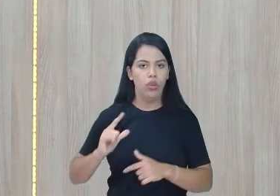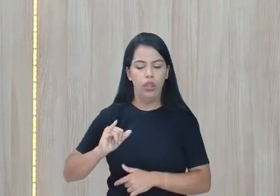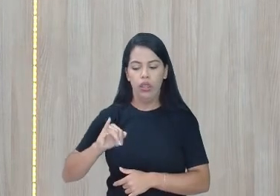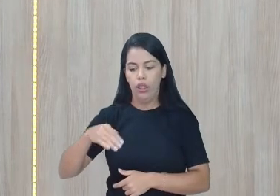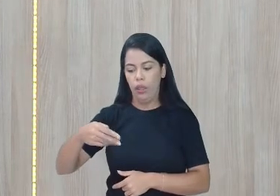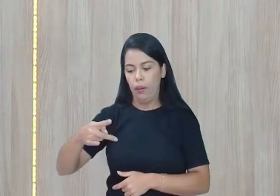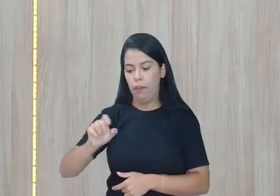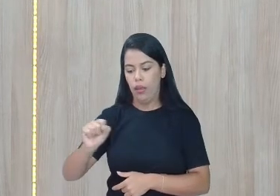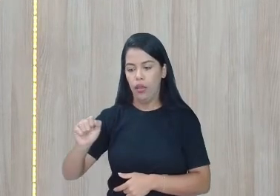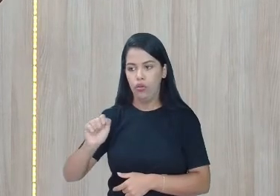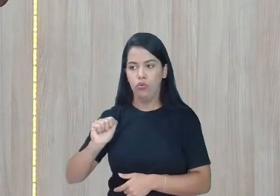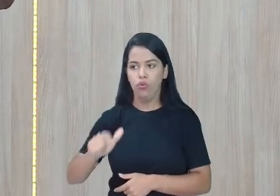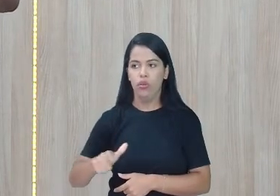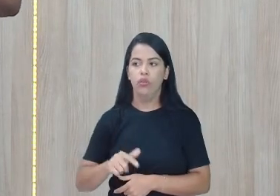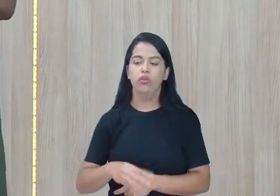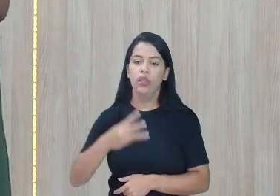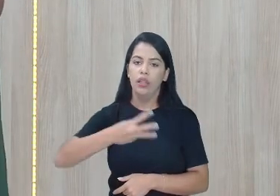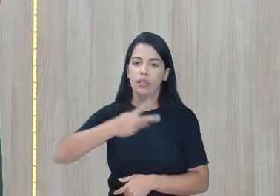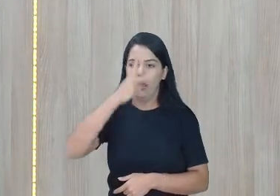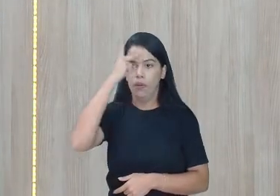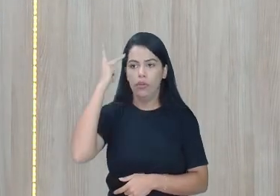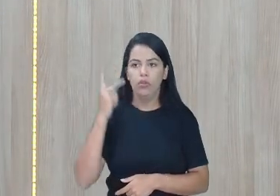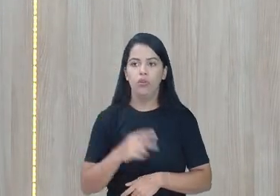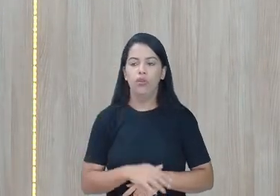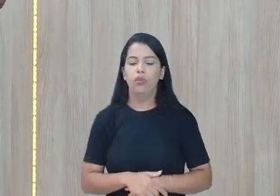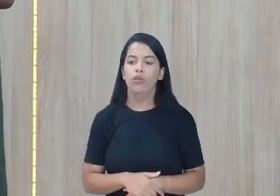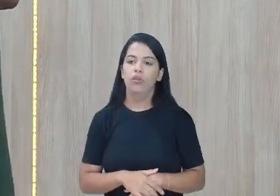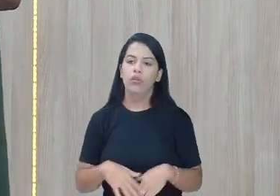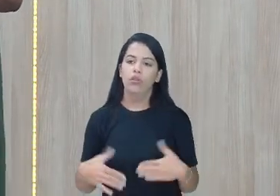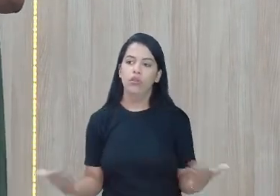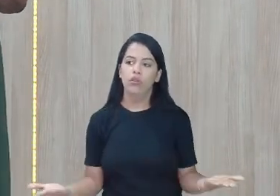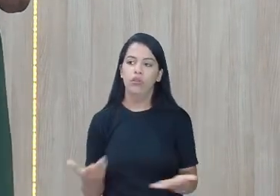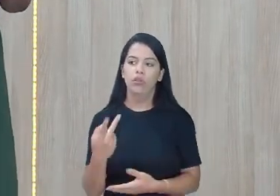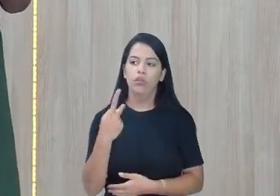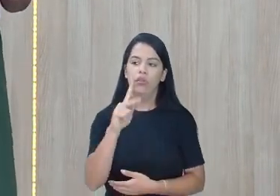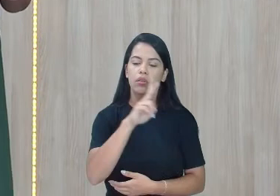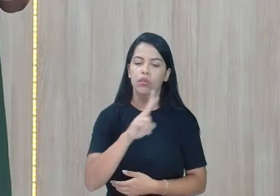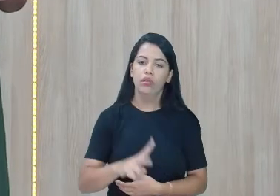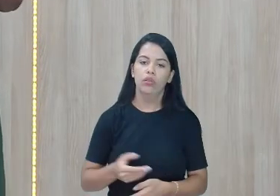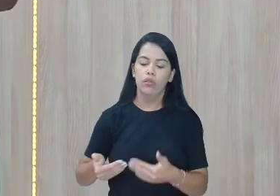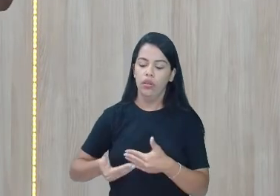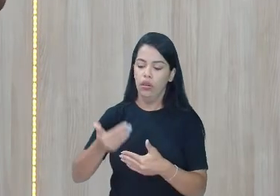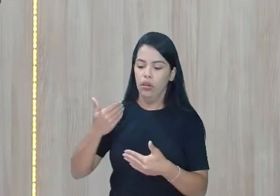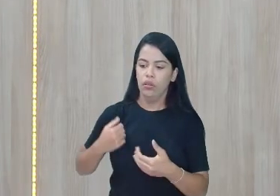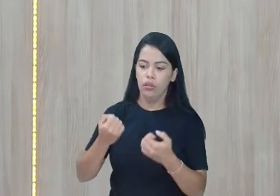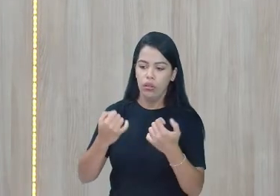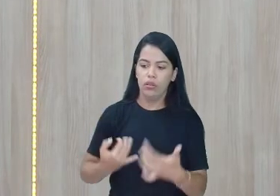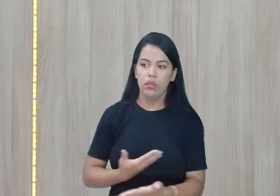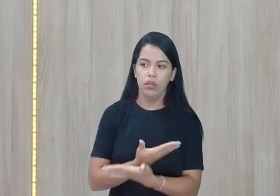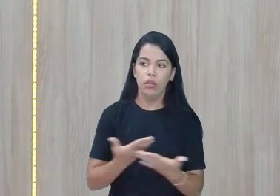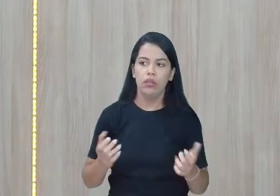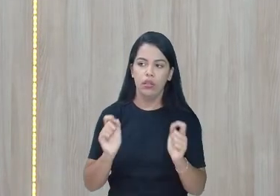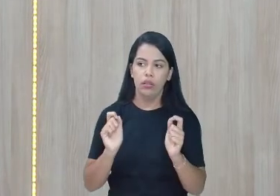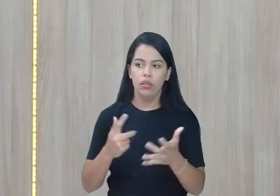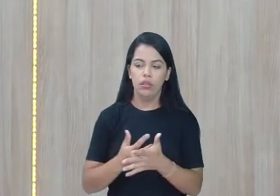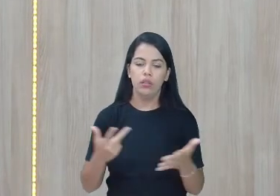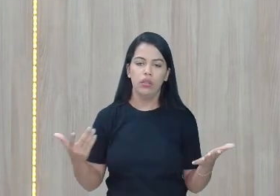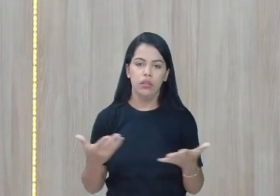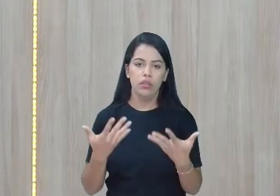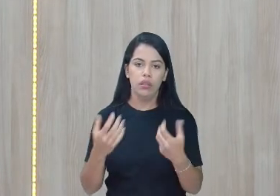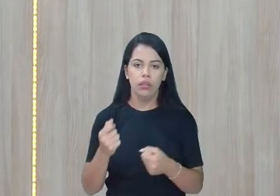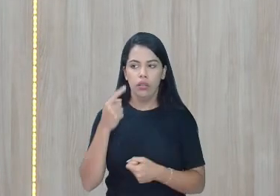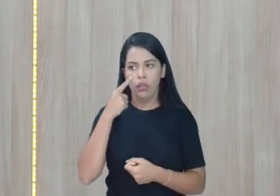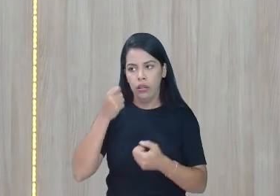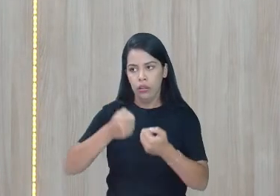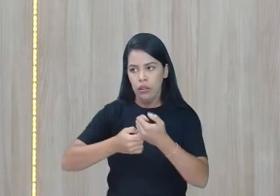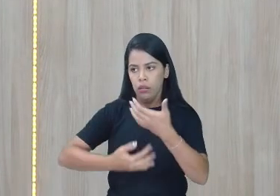ali invariáveis na terceira pessoa. E agora é a vez de vocês. Antes de eu dizer o que é que vai acontecer agora, vamos passar lá no